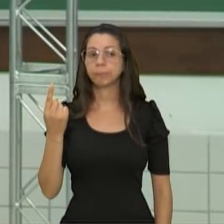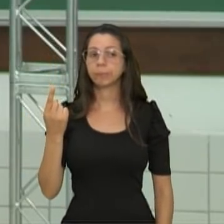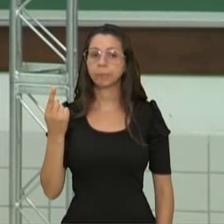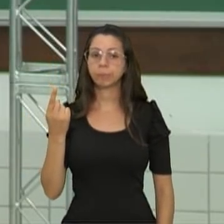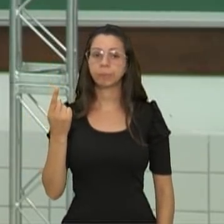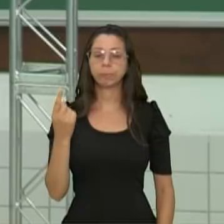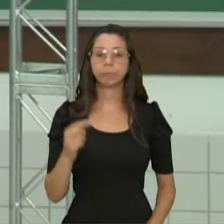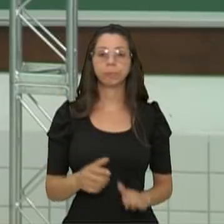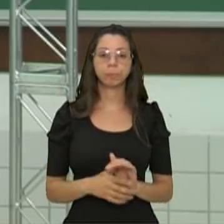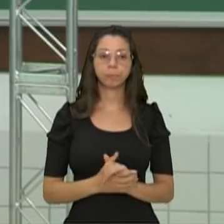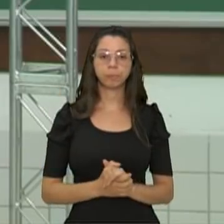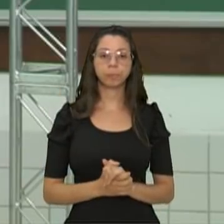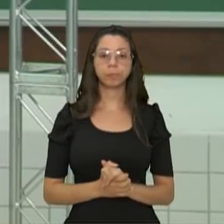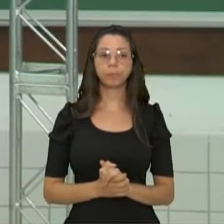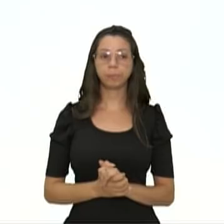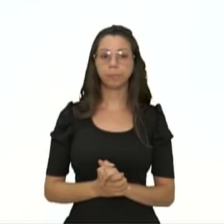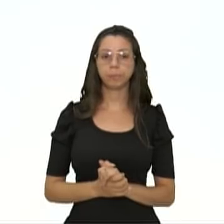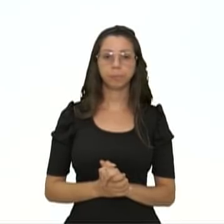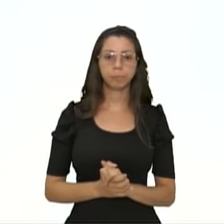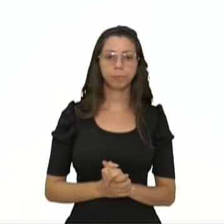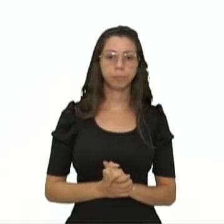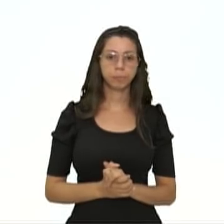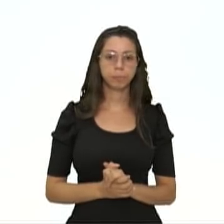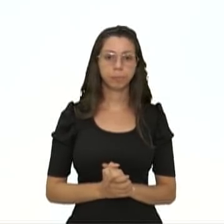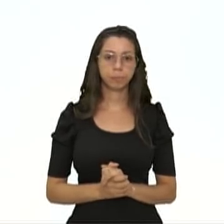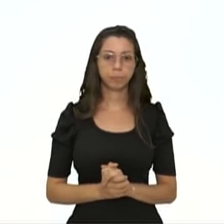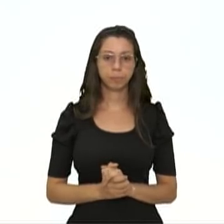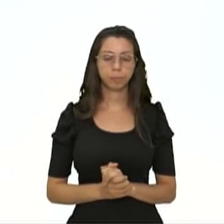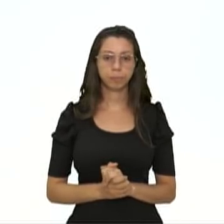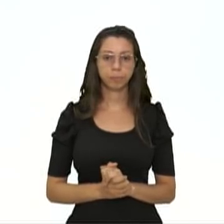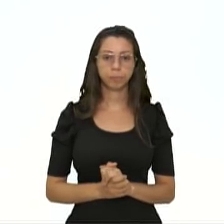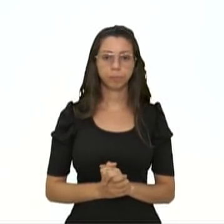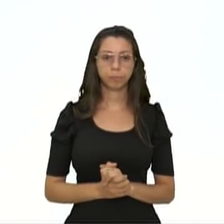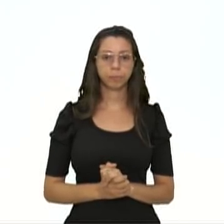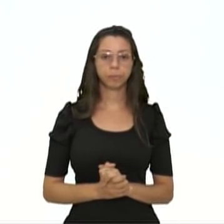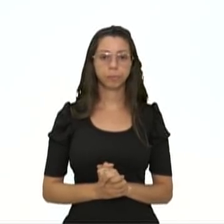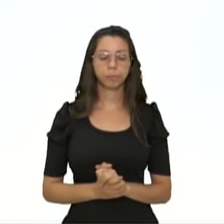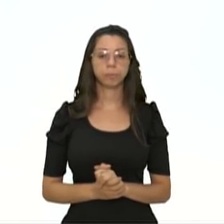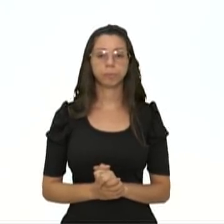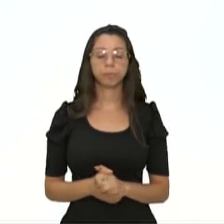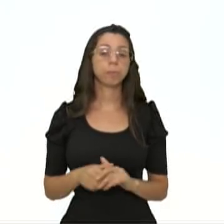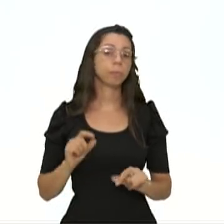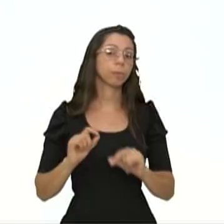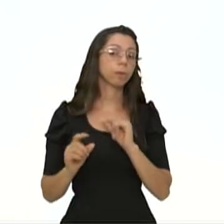desenvolvendo aqui o x mais 1 ao quadrado, o que eu vou encontrar?